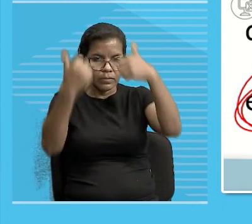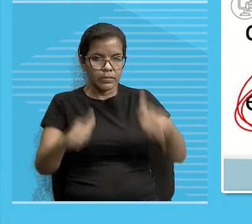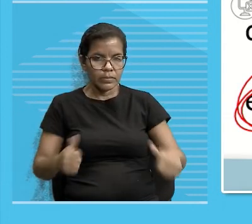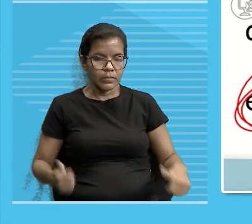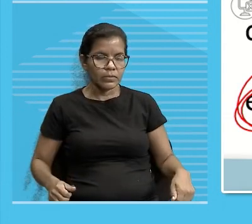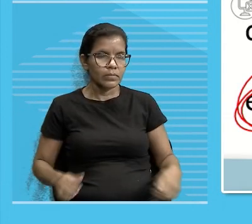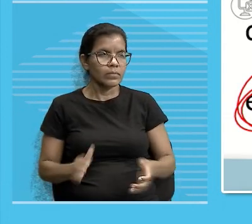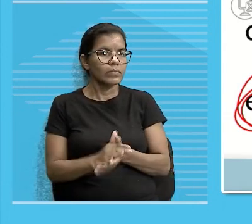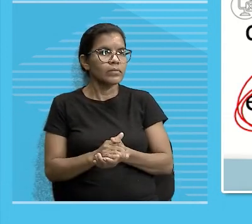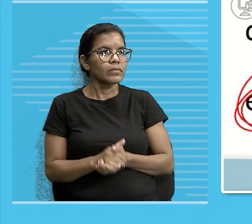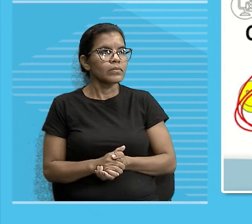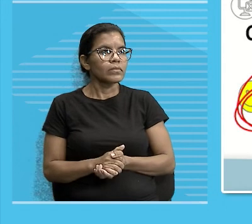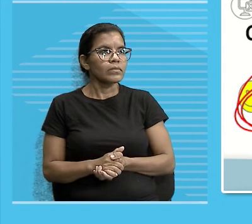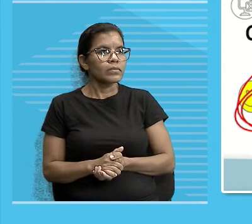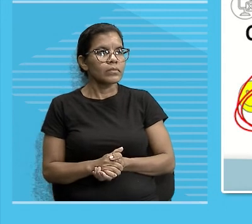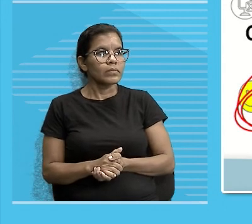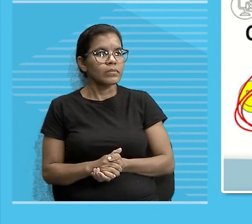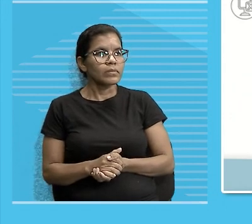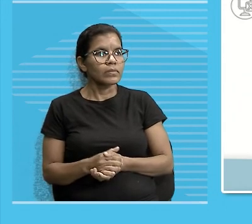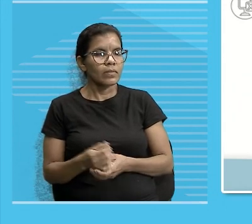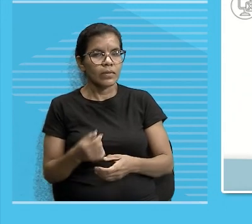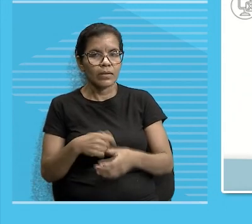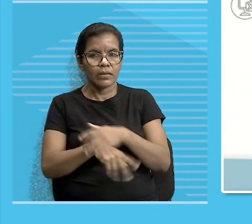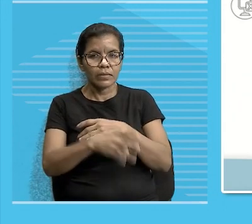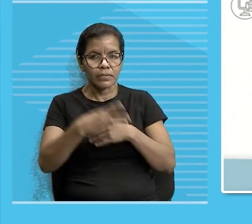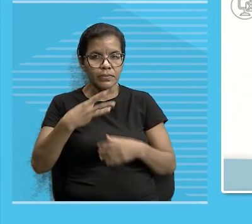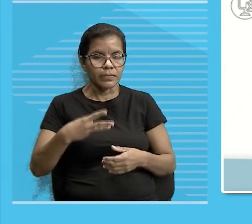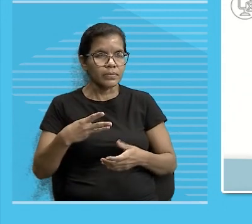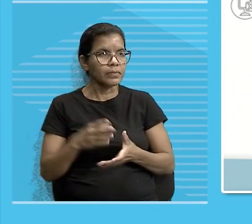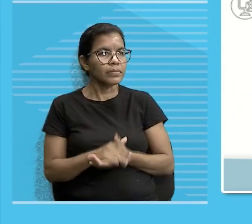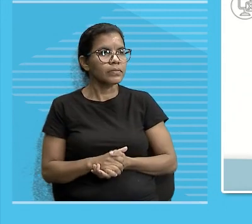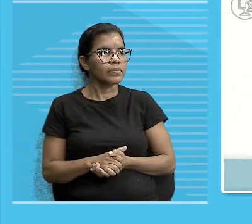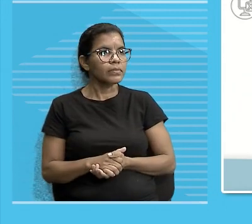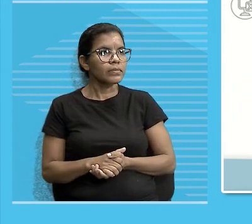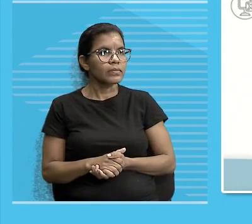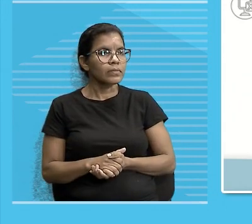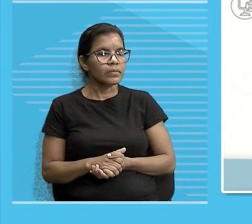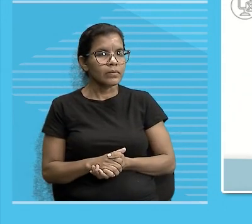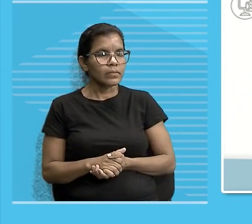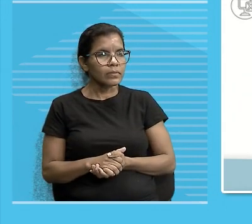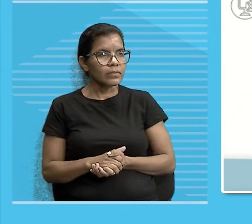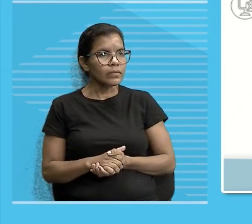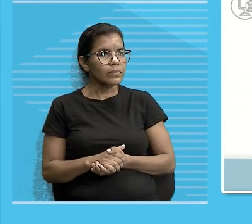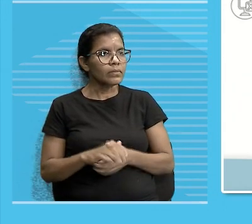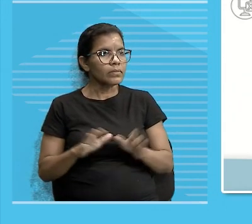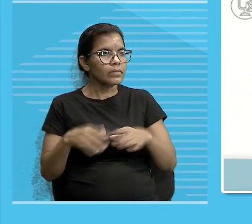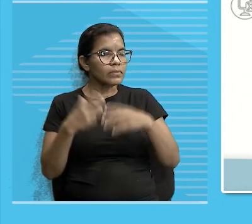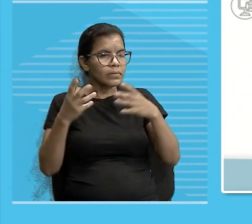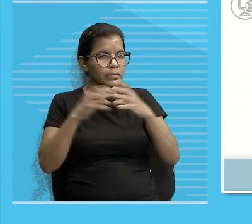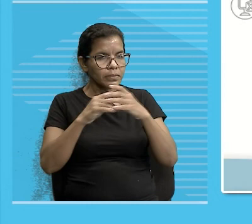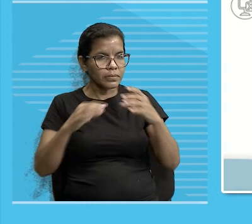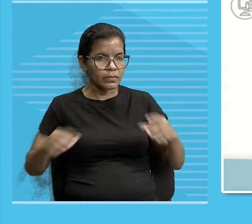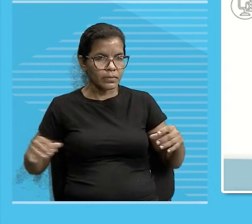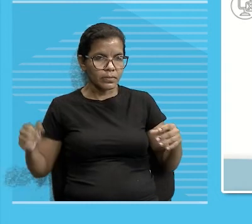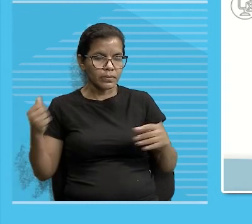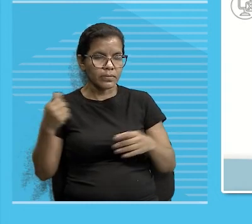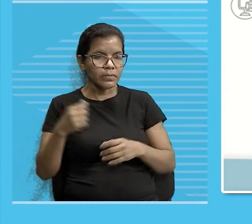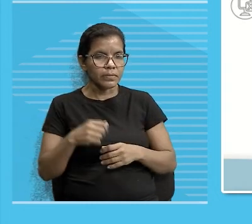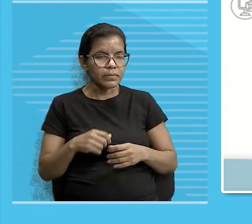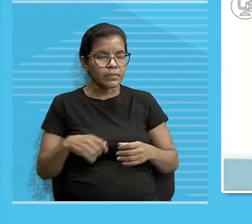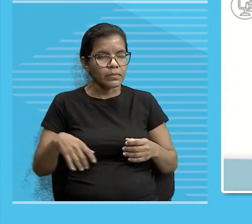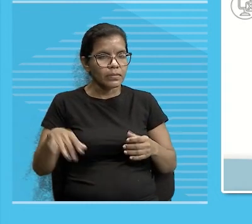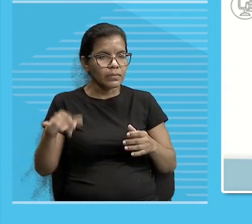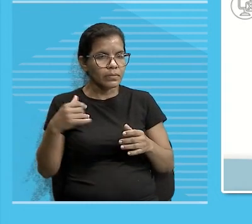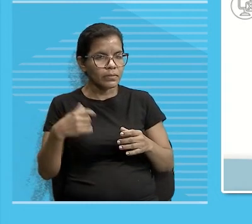Beleza? Tem mais uma? Vamos fechar? Olha aí, terceira, qual a característica predominante na arte